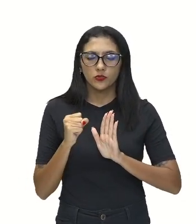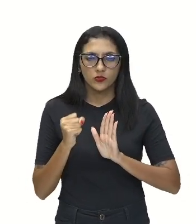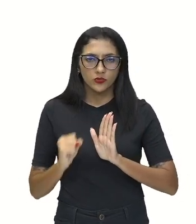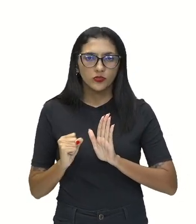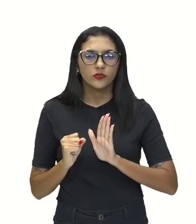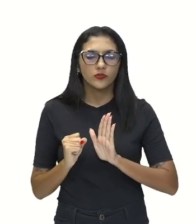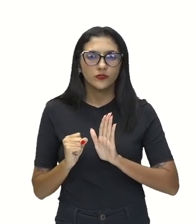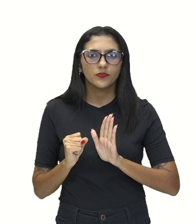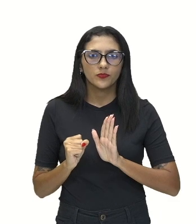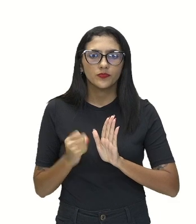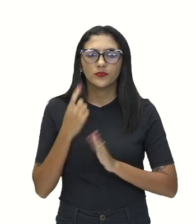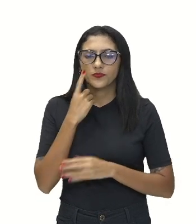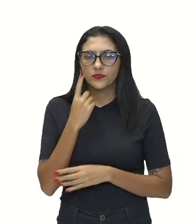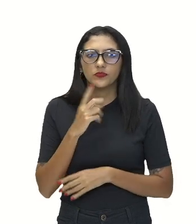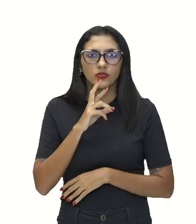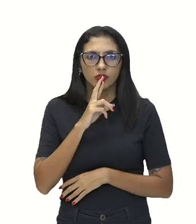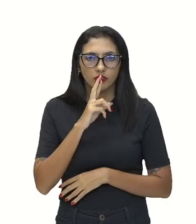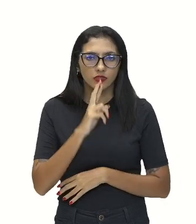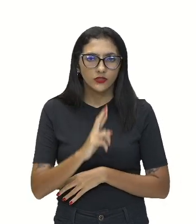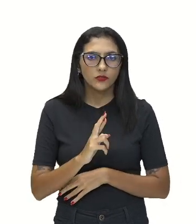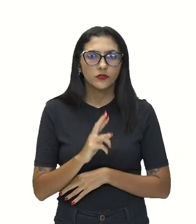8 vezes 1.